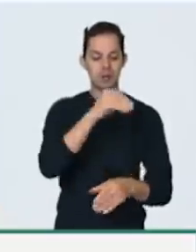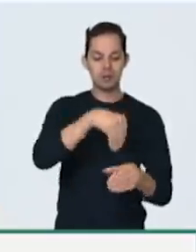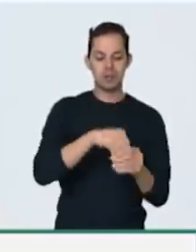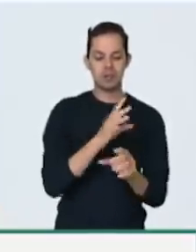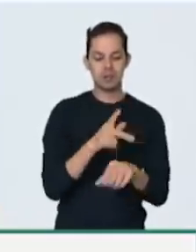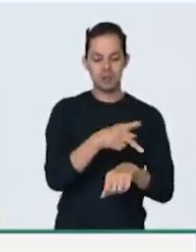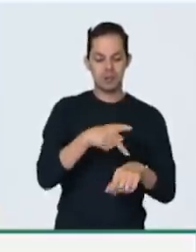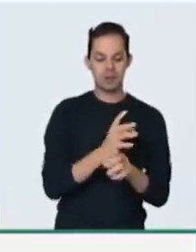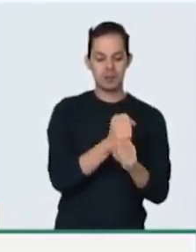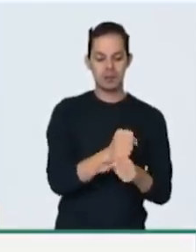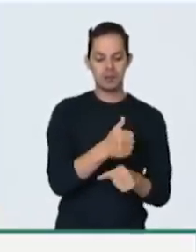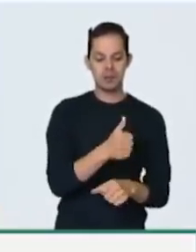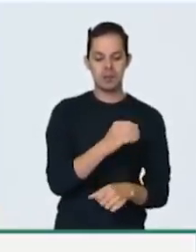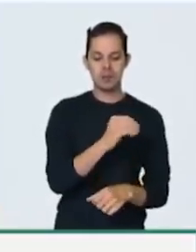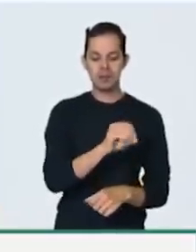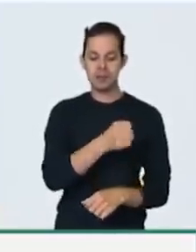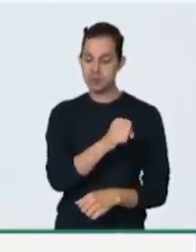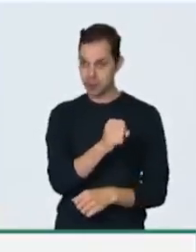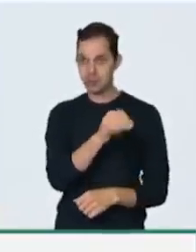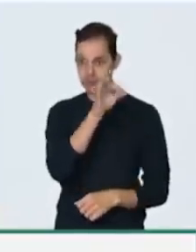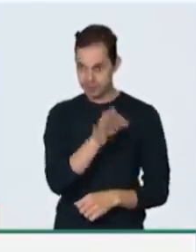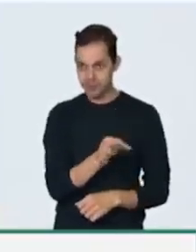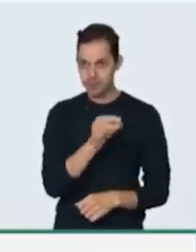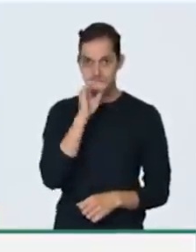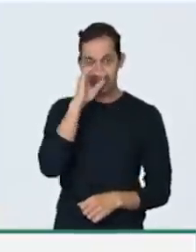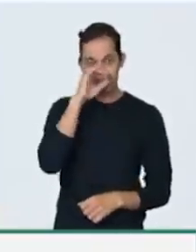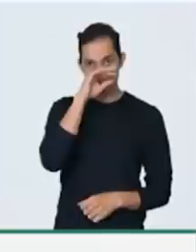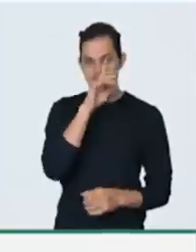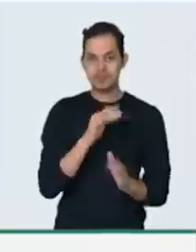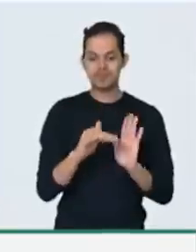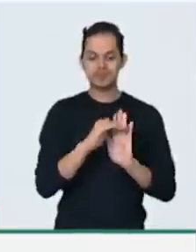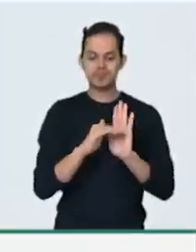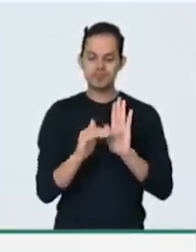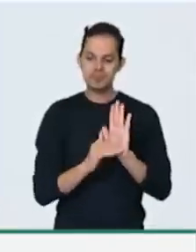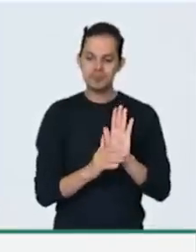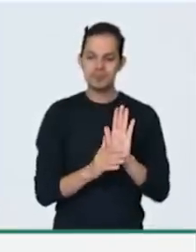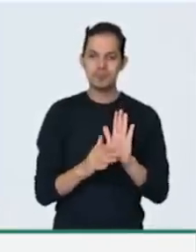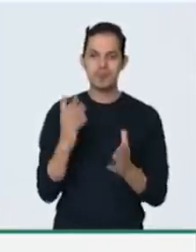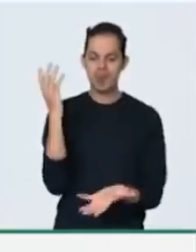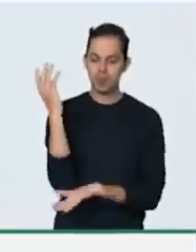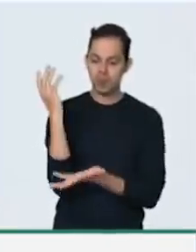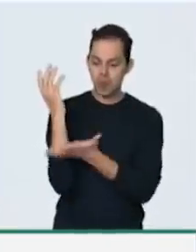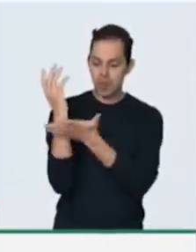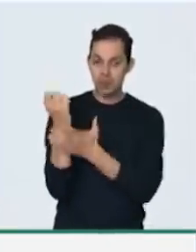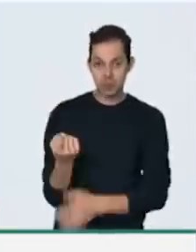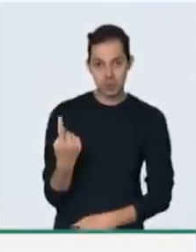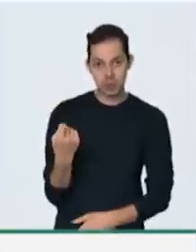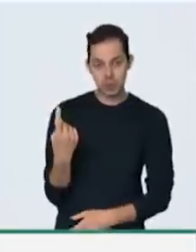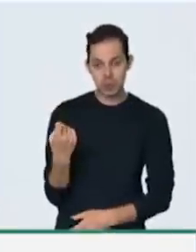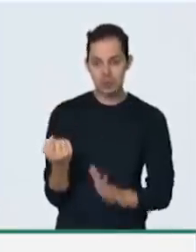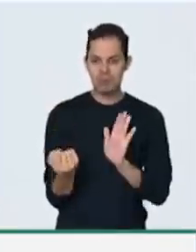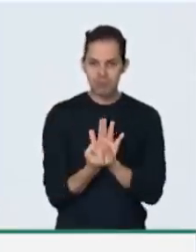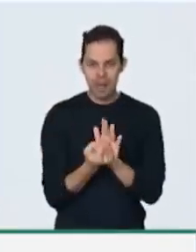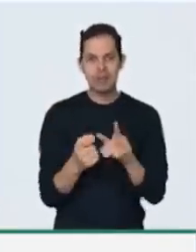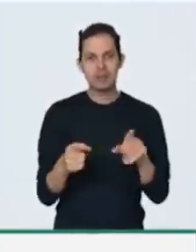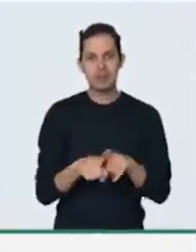mais de 100 países, né? Então, trazendo um procedimento burocrático único para essa parte de marcas e